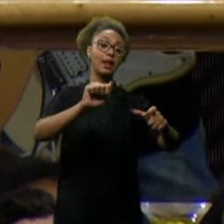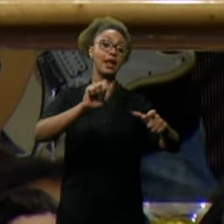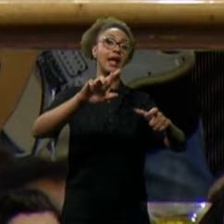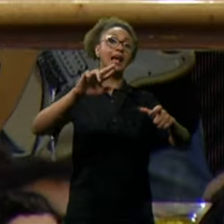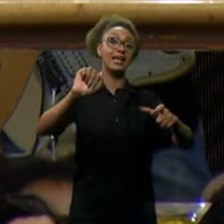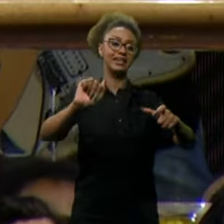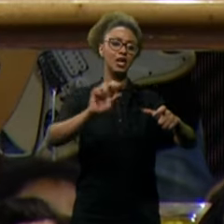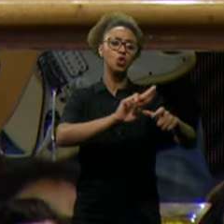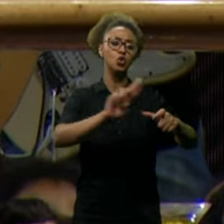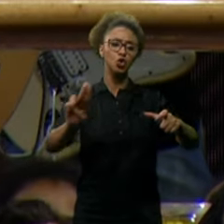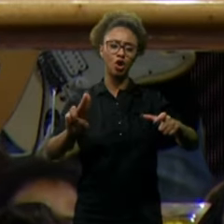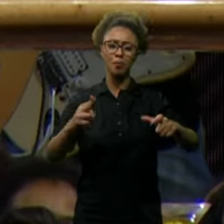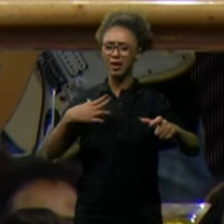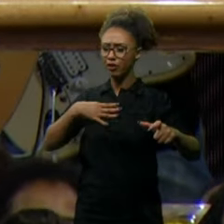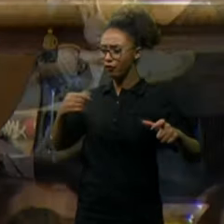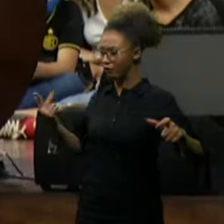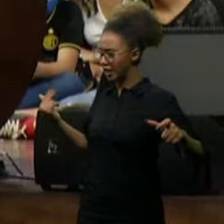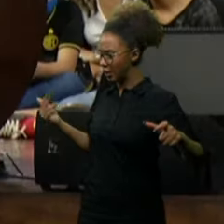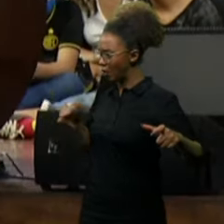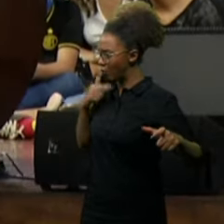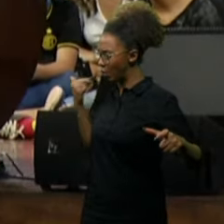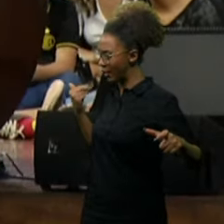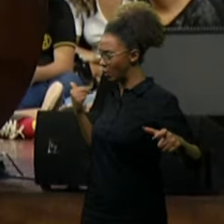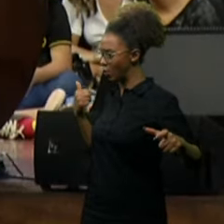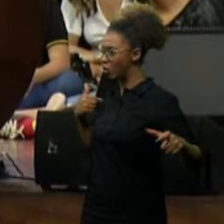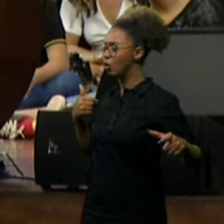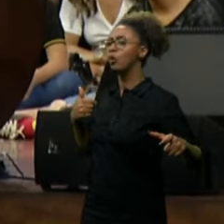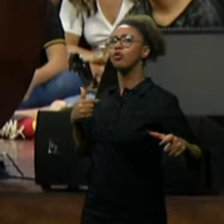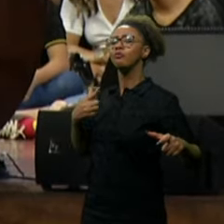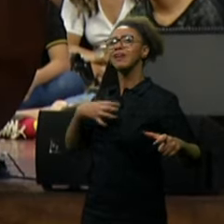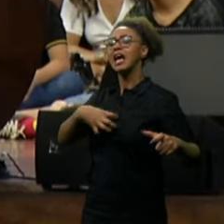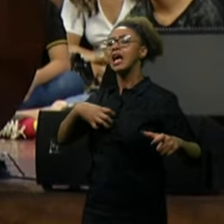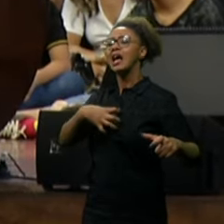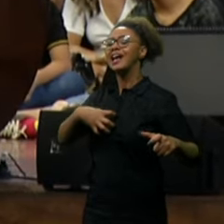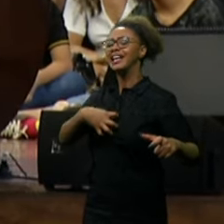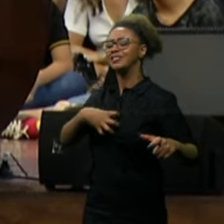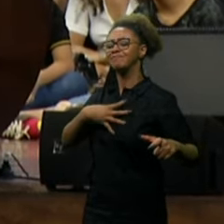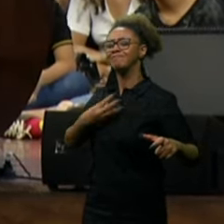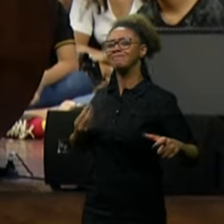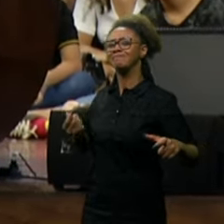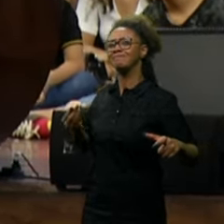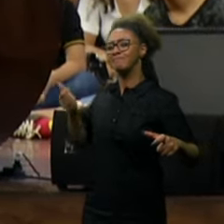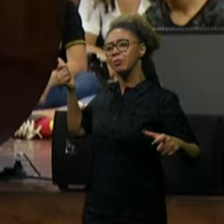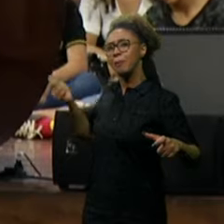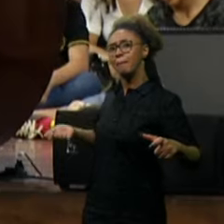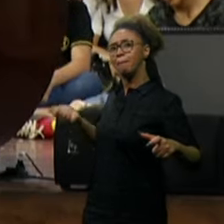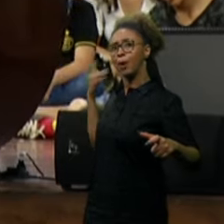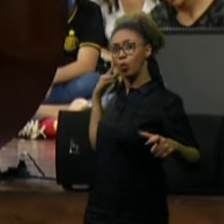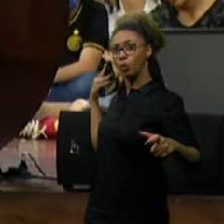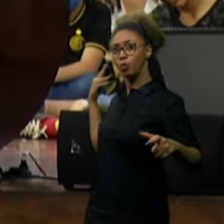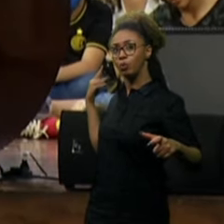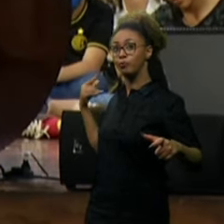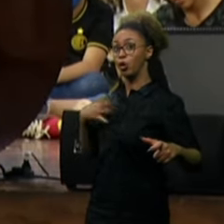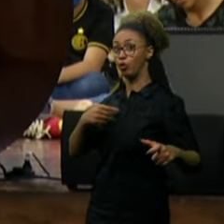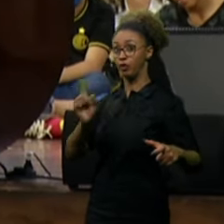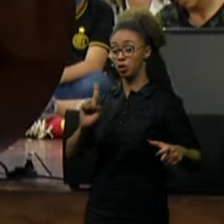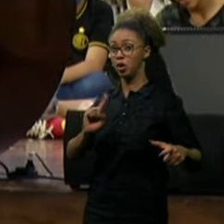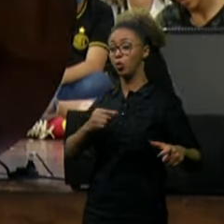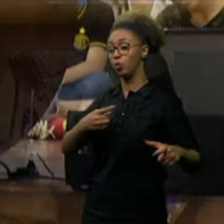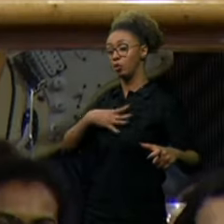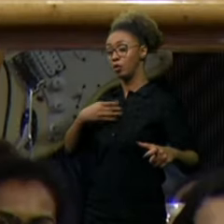é o lugar que traz o nome do filho morto do qual ele queria esquecer não o filho a dor não o filho a dor e